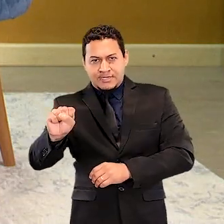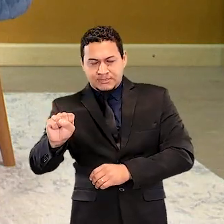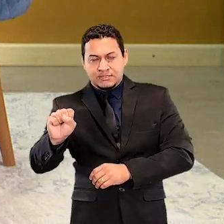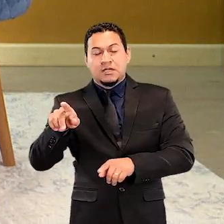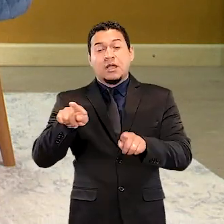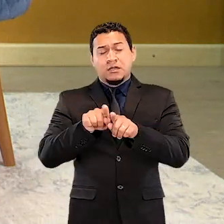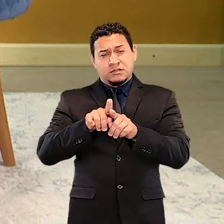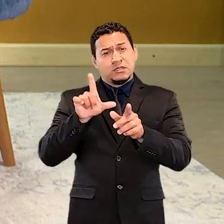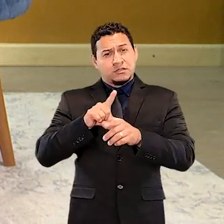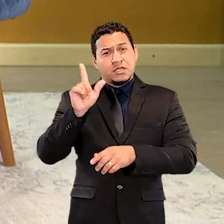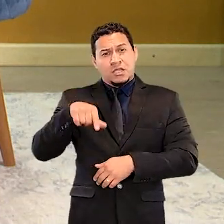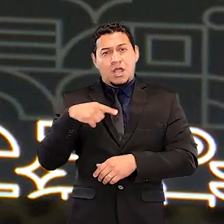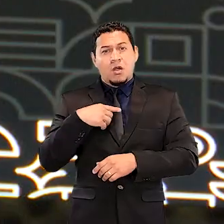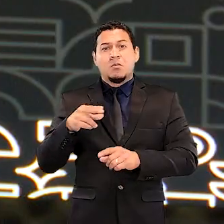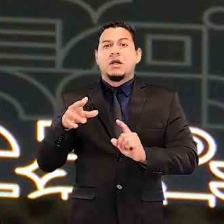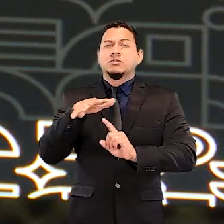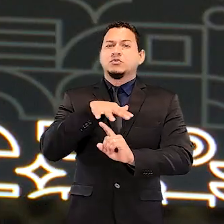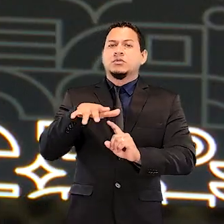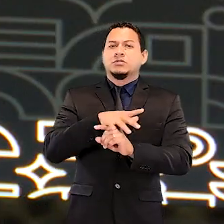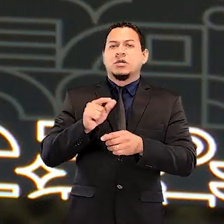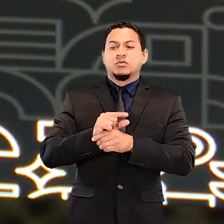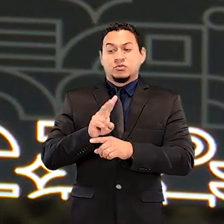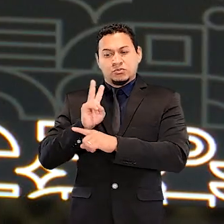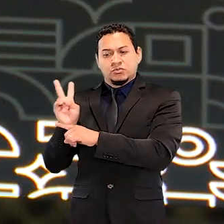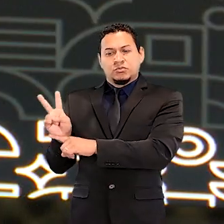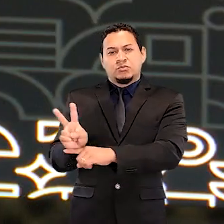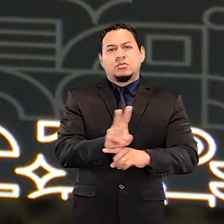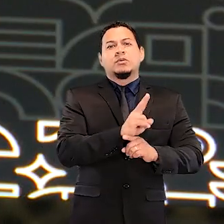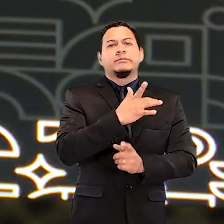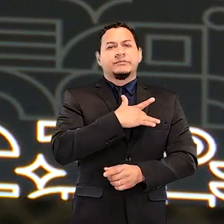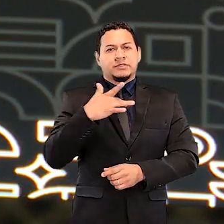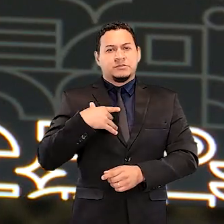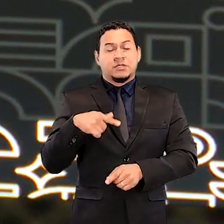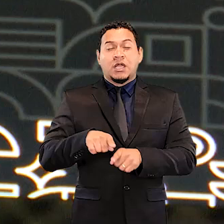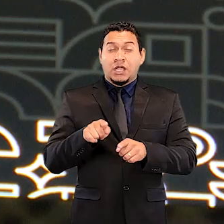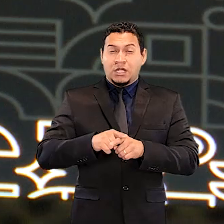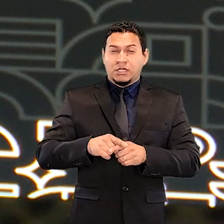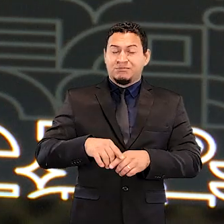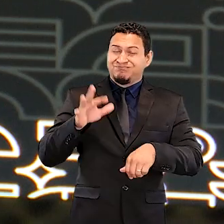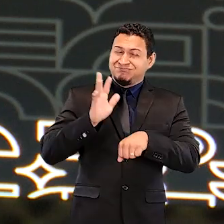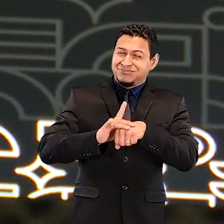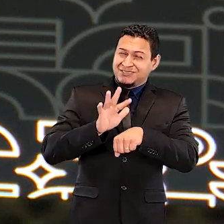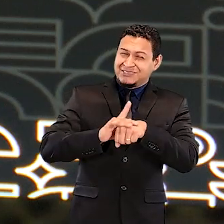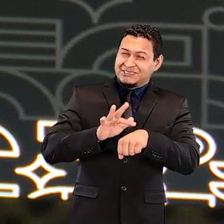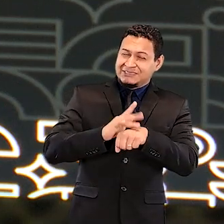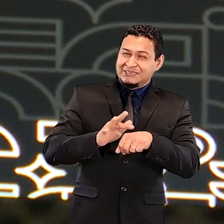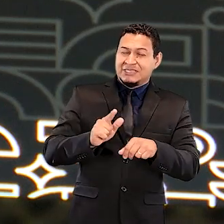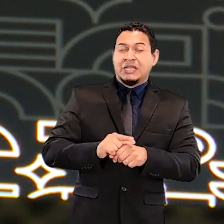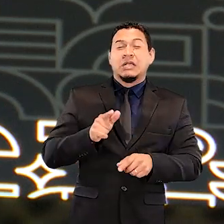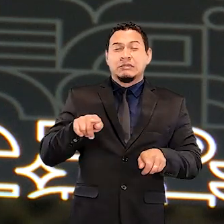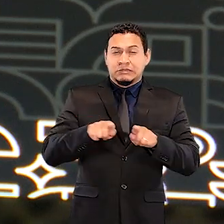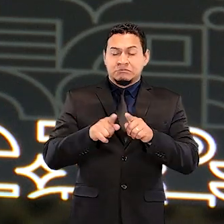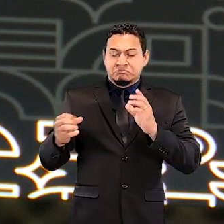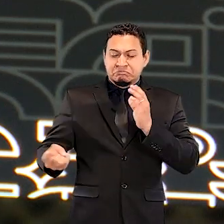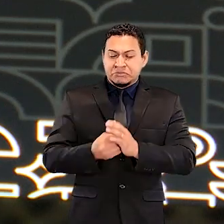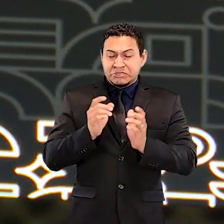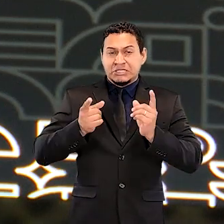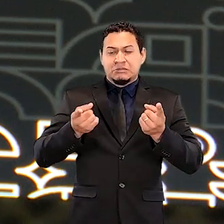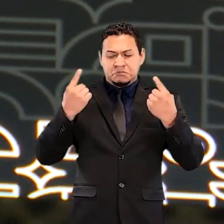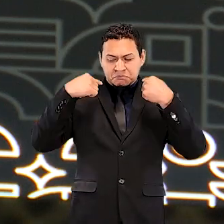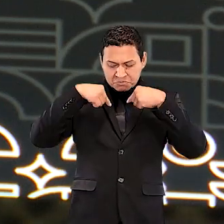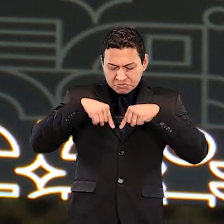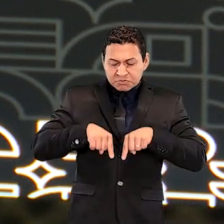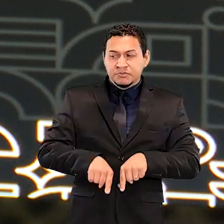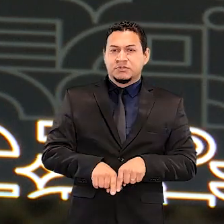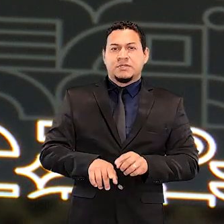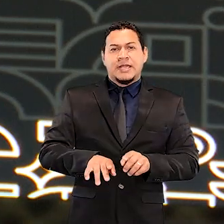uma questão de saúde pública. Ela adoece, ela causa 2 vezes mais depressão nas